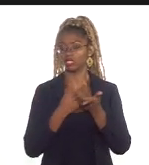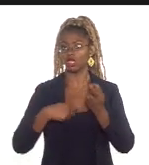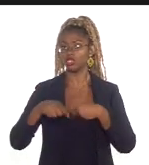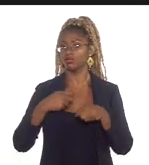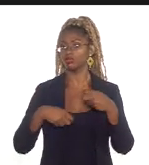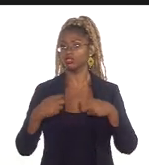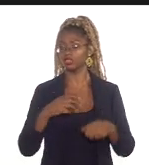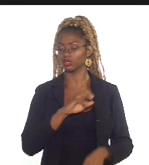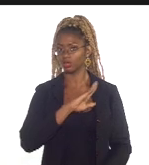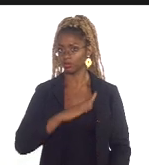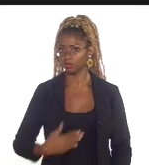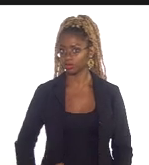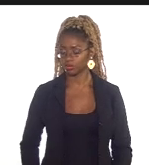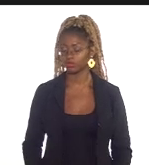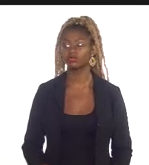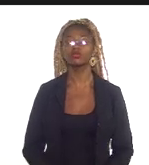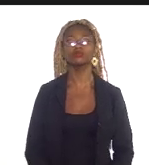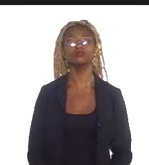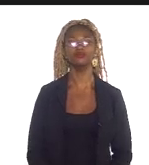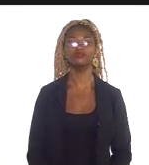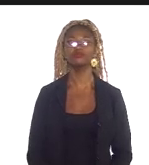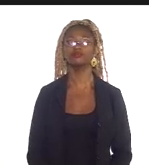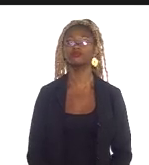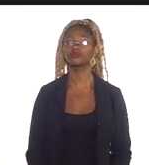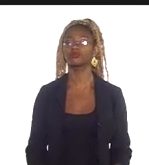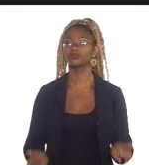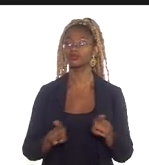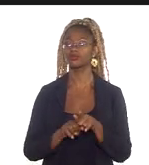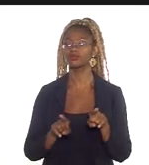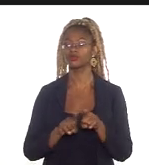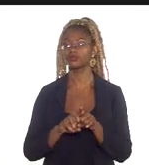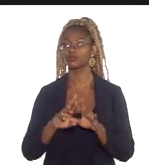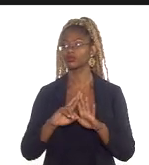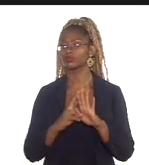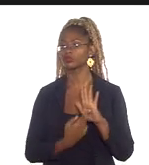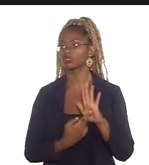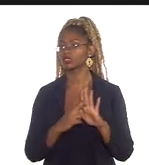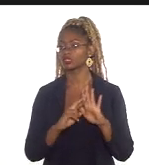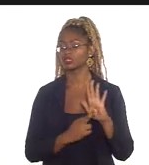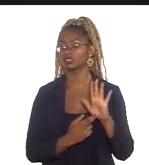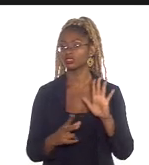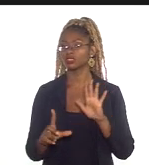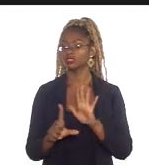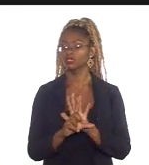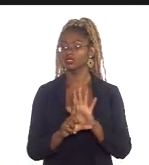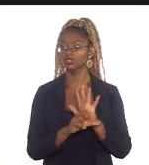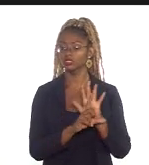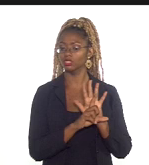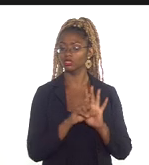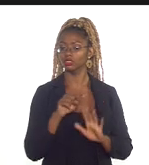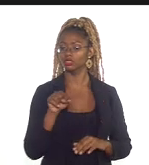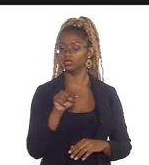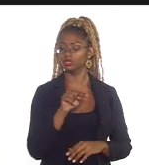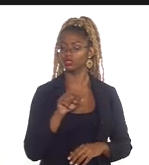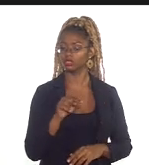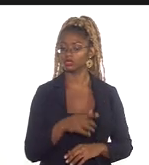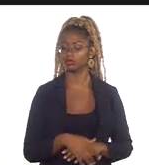pública e as normas infralegais da ANP. Bom,